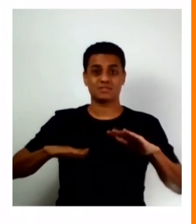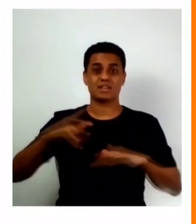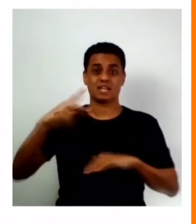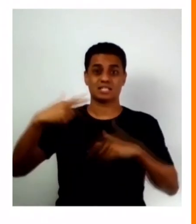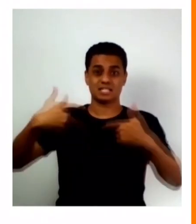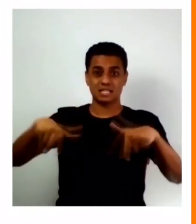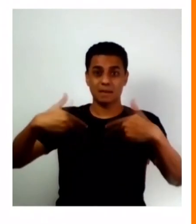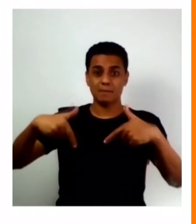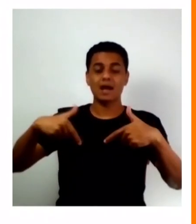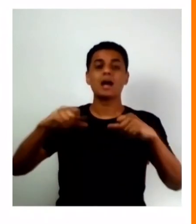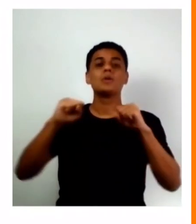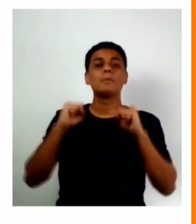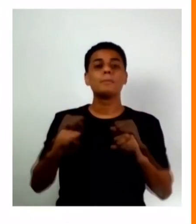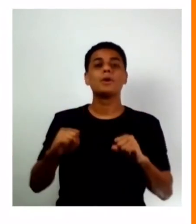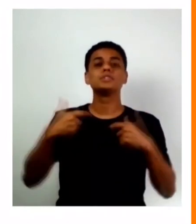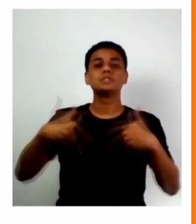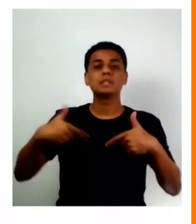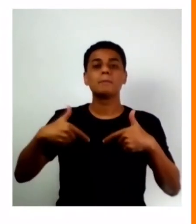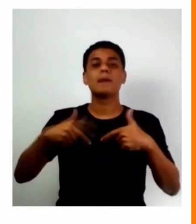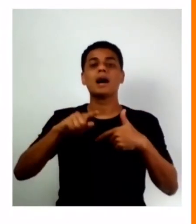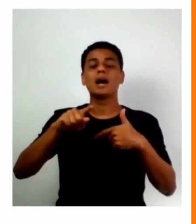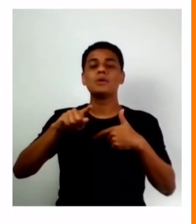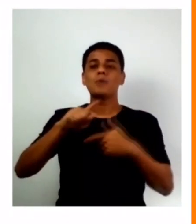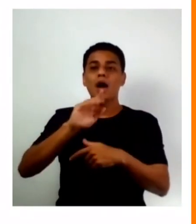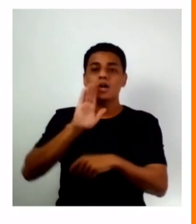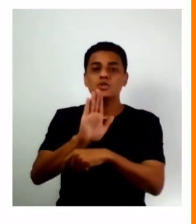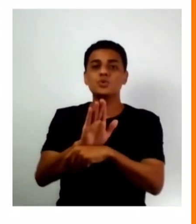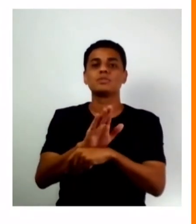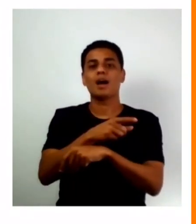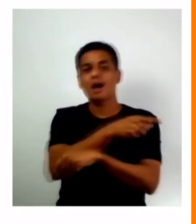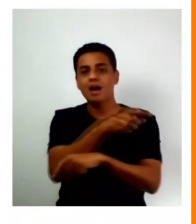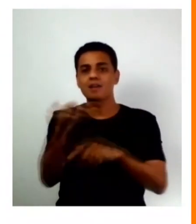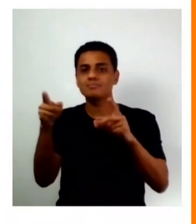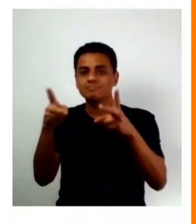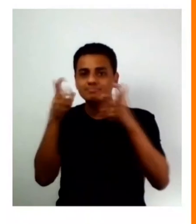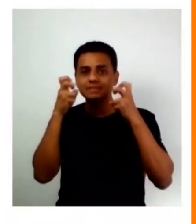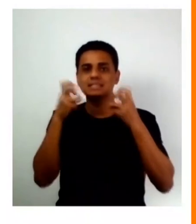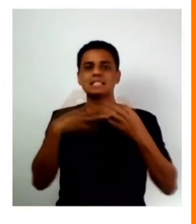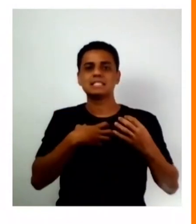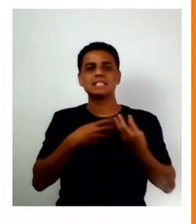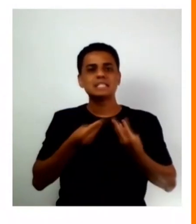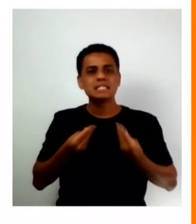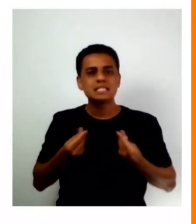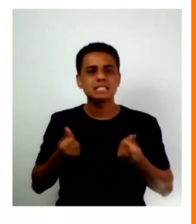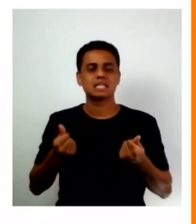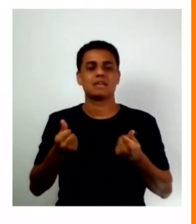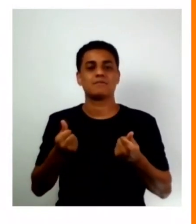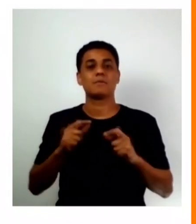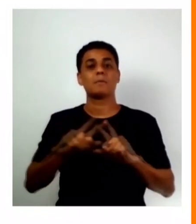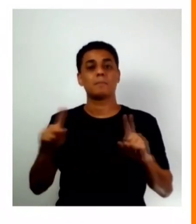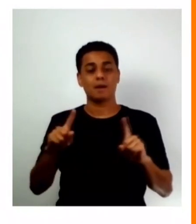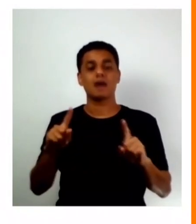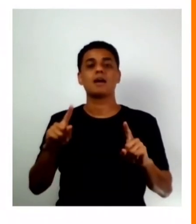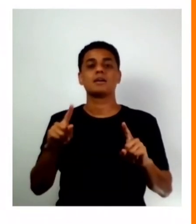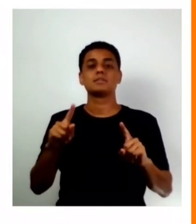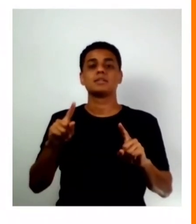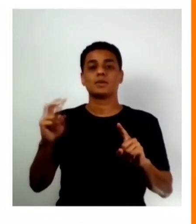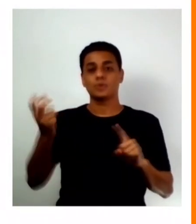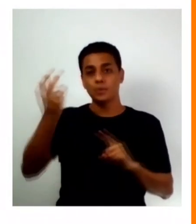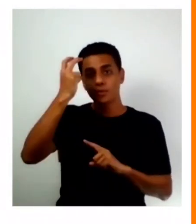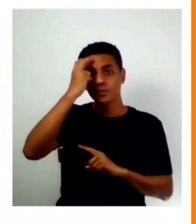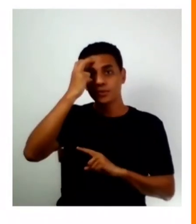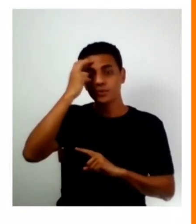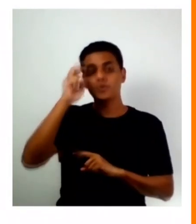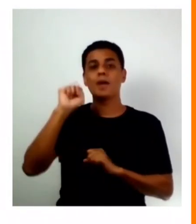de ajudar a sensibilizar. Mas também o mais importante que faz a cultura é criar a representação